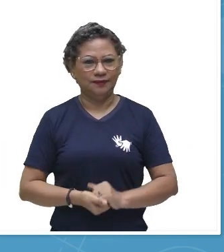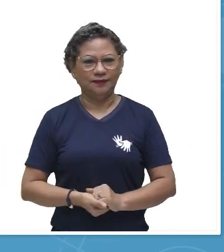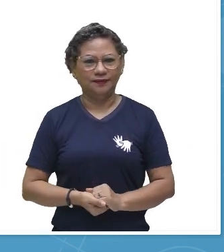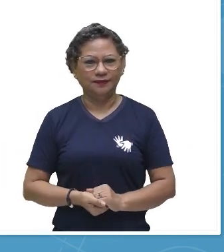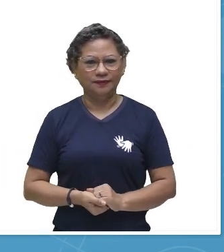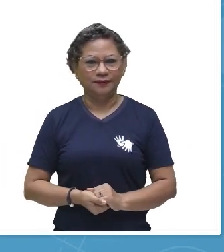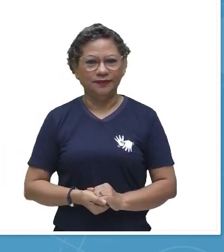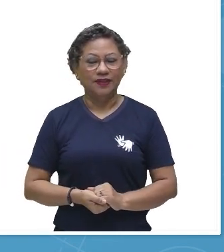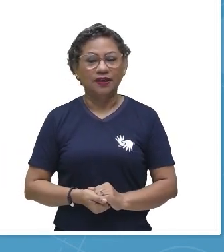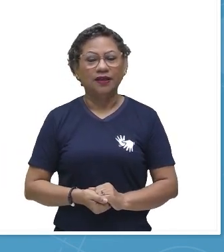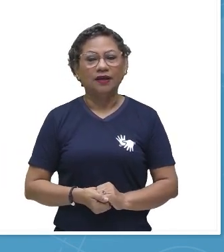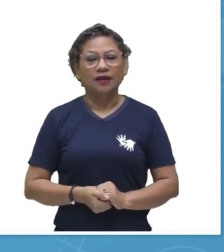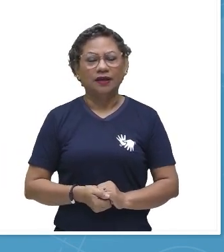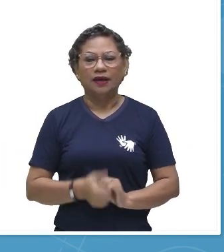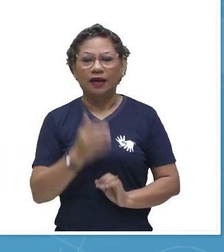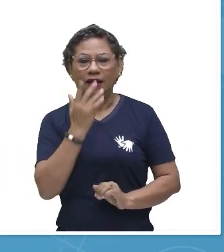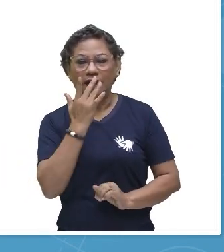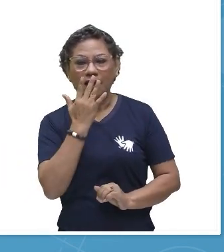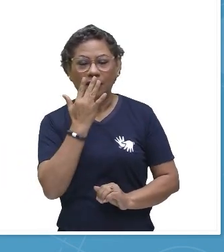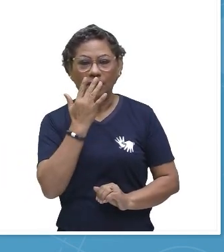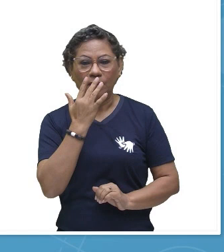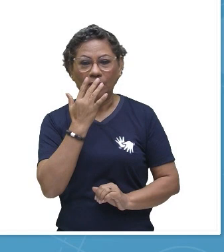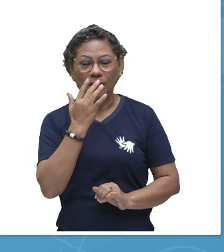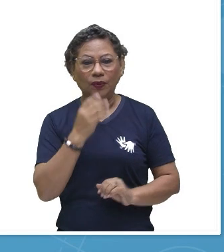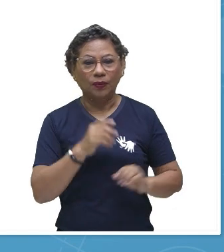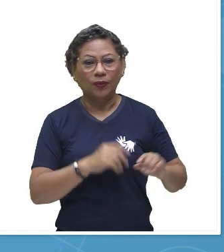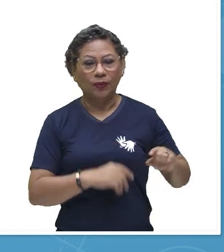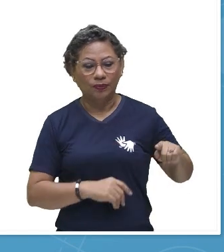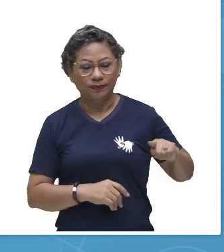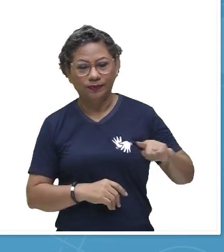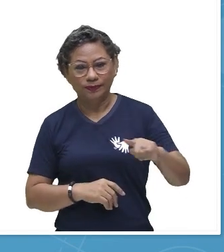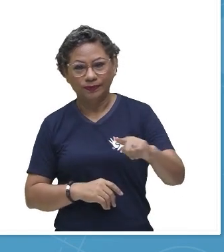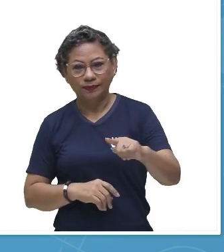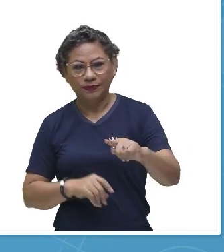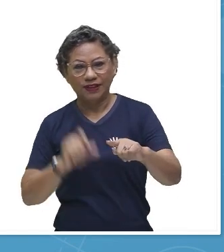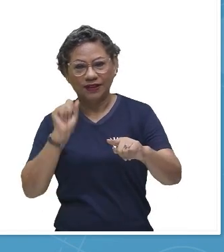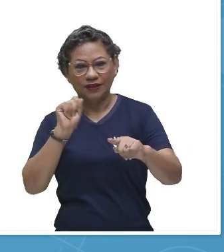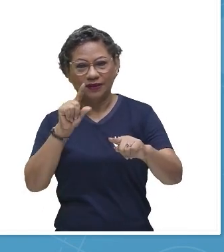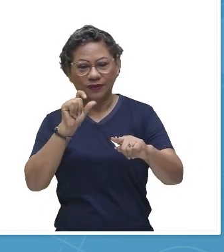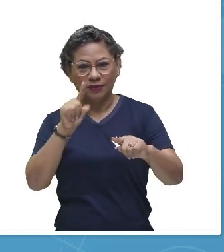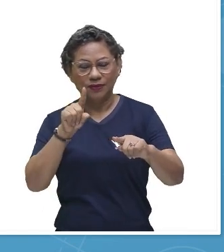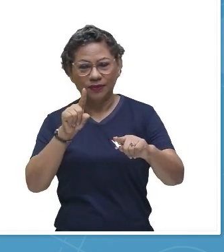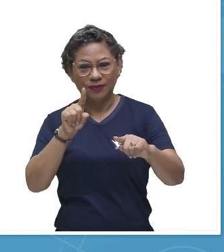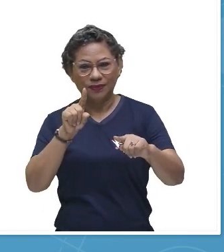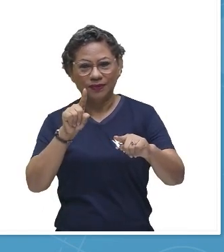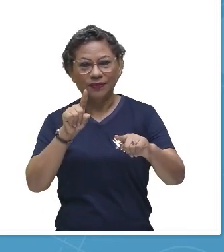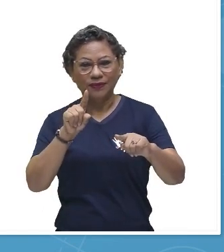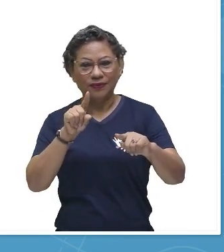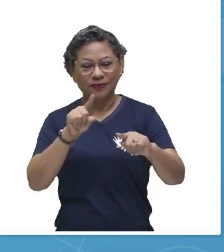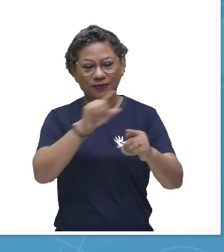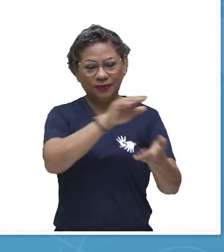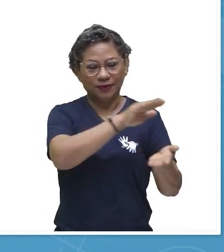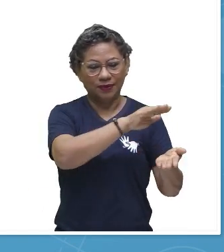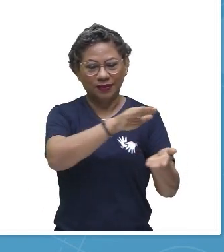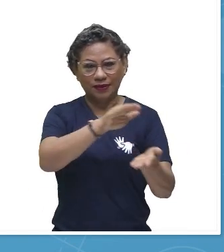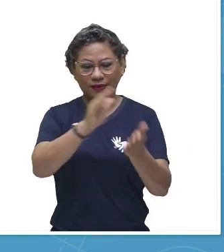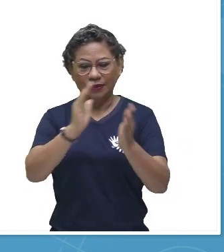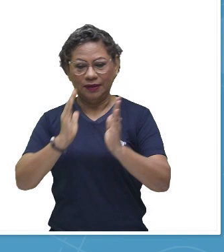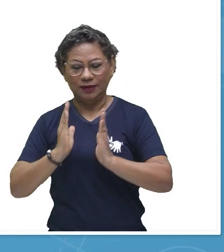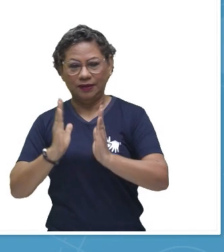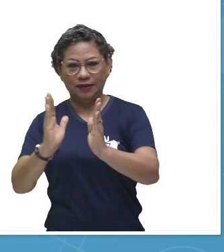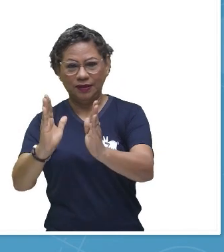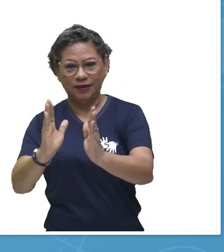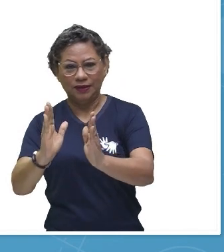as retas azul e vermelha são reversas. E no item B a gente quer saber como se classificam as